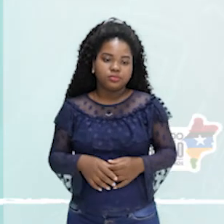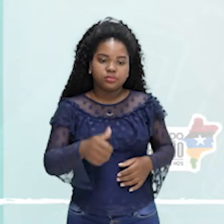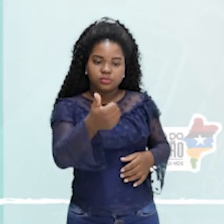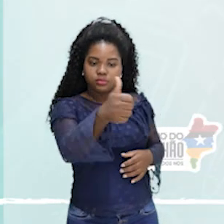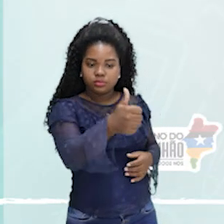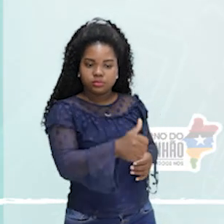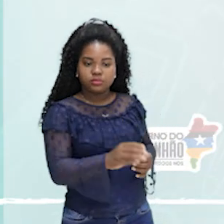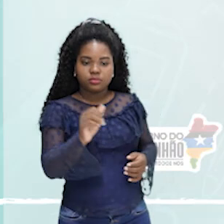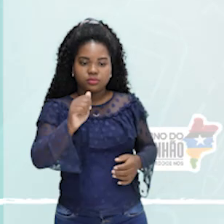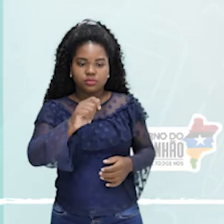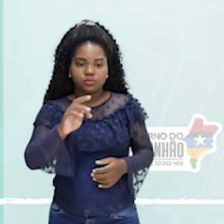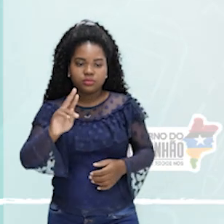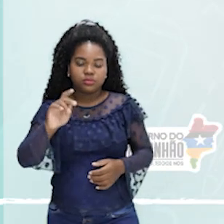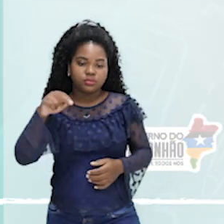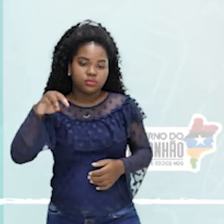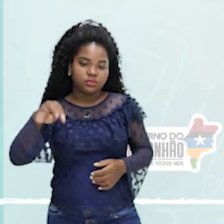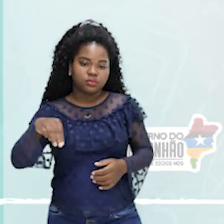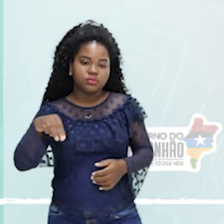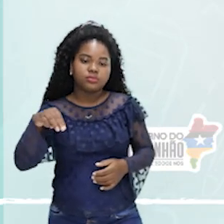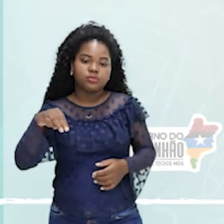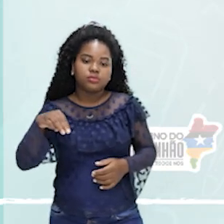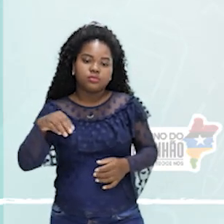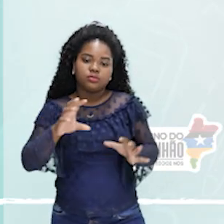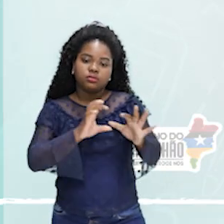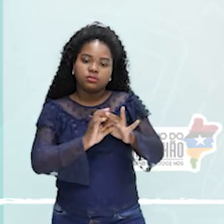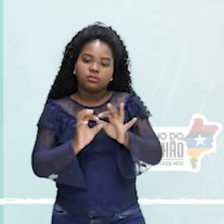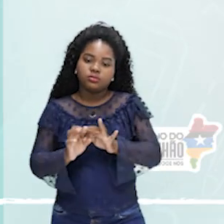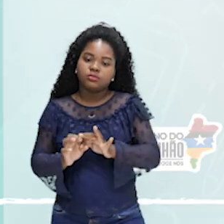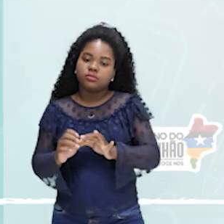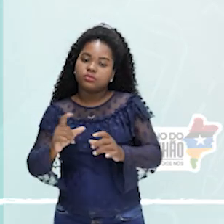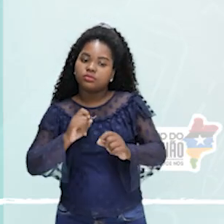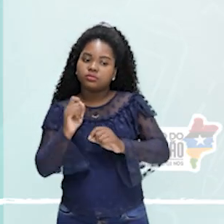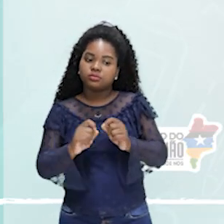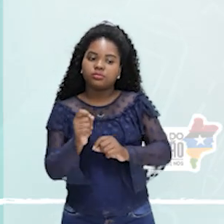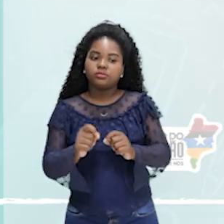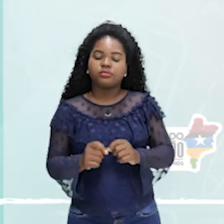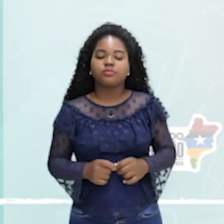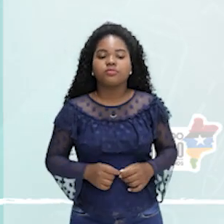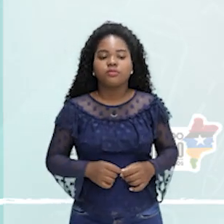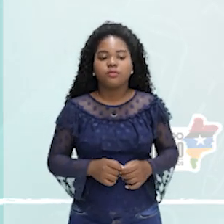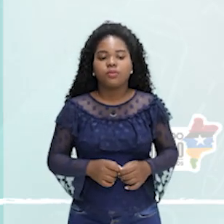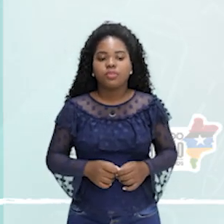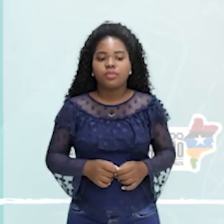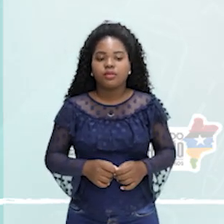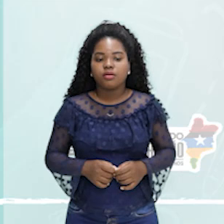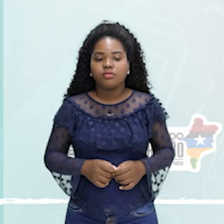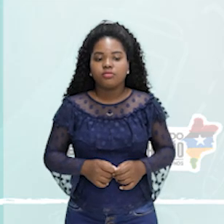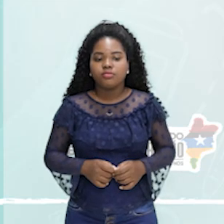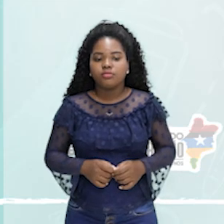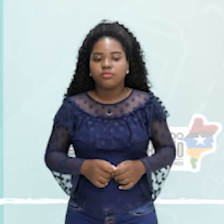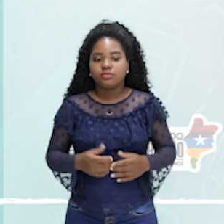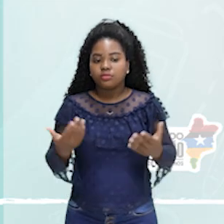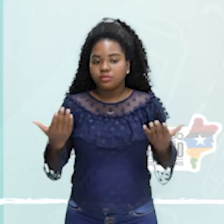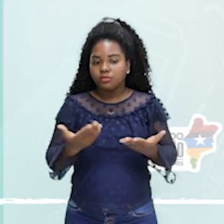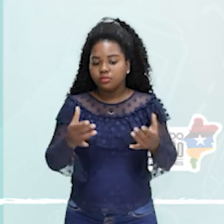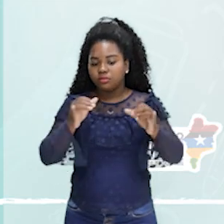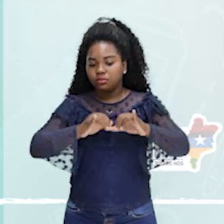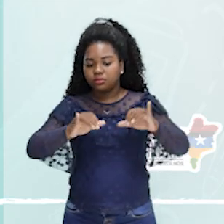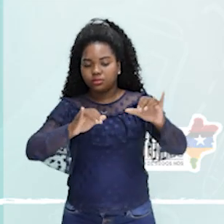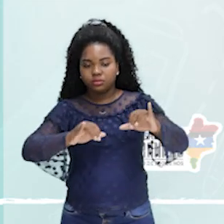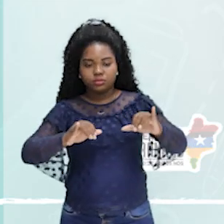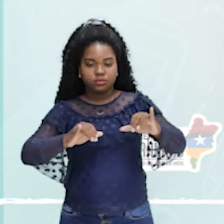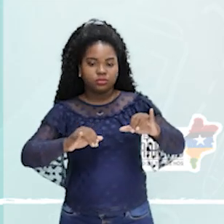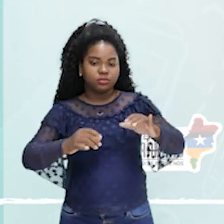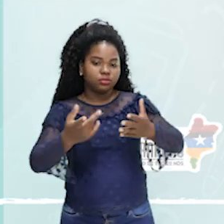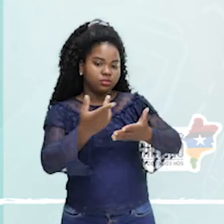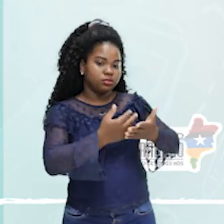do cartoon, devidamente contextualizada, permite inferir, ou seja, nós vamos ter informações a partir